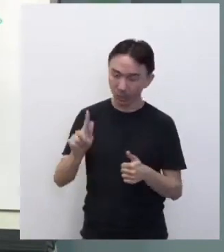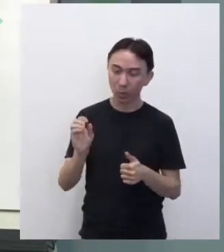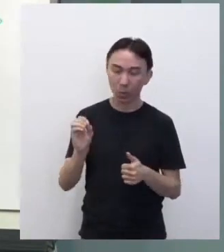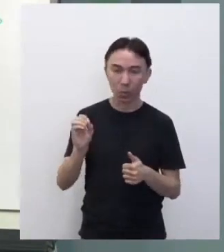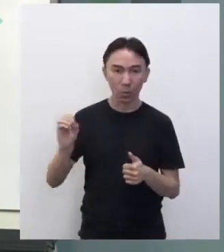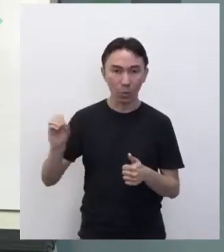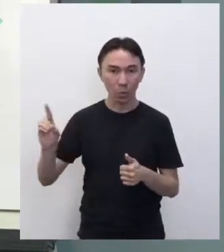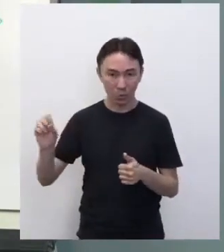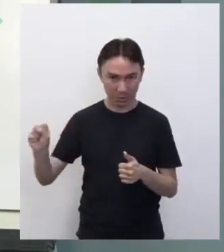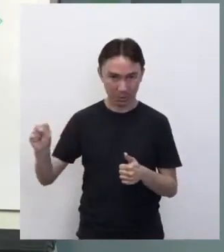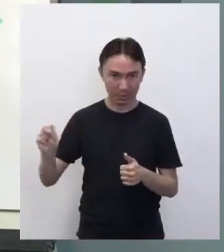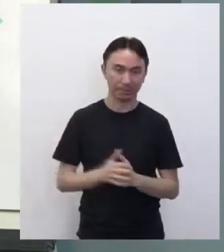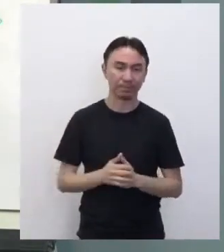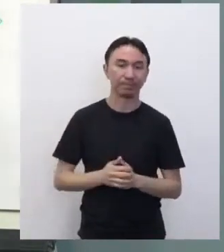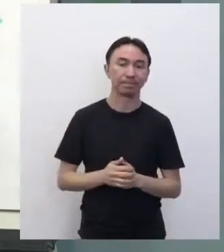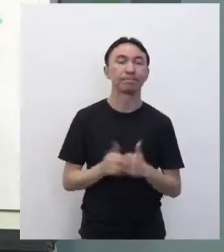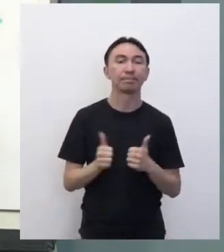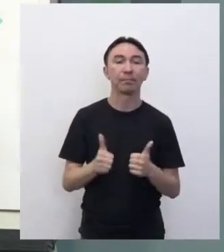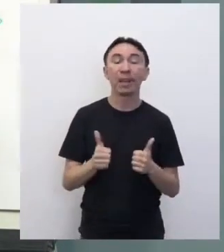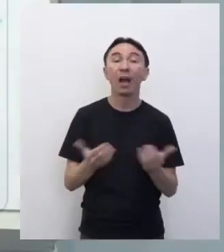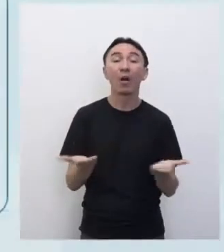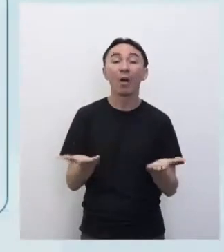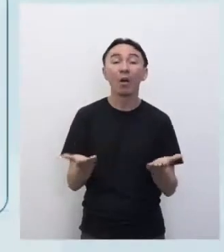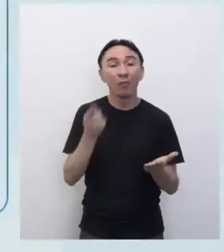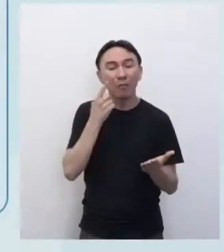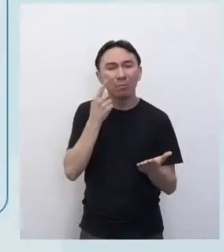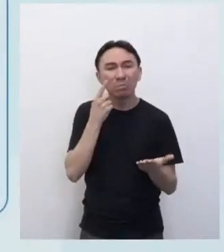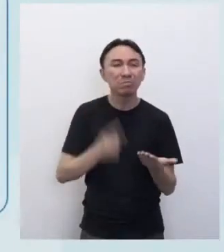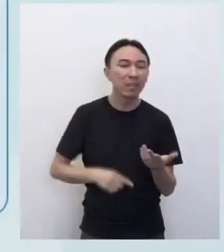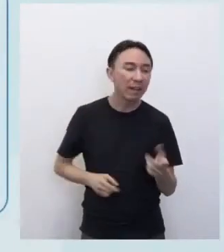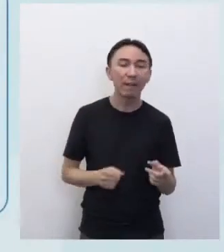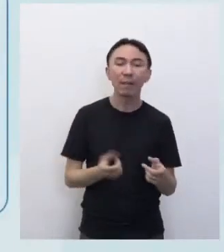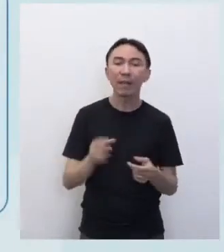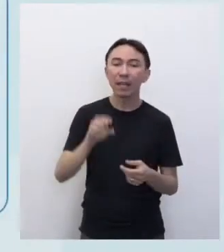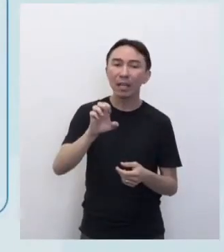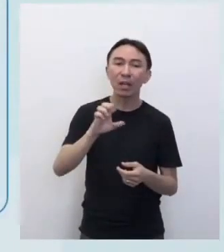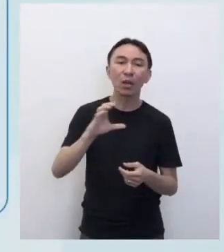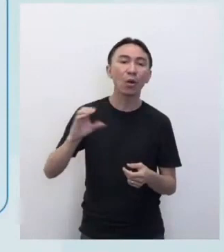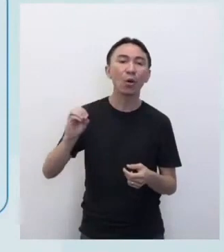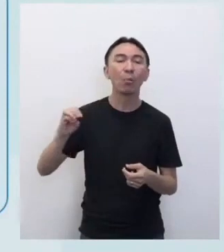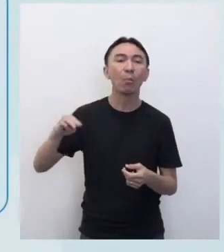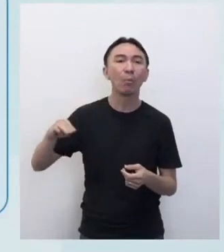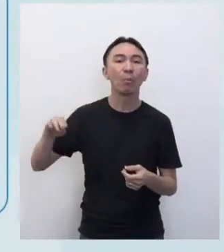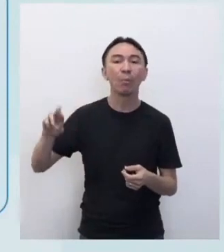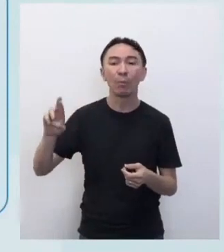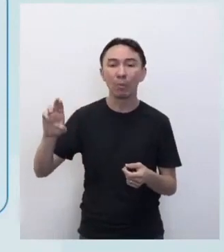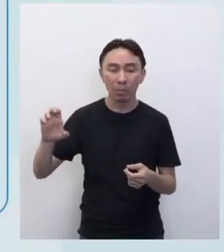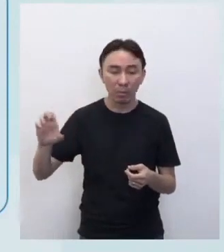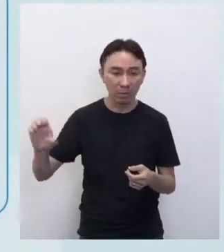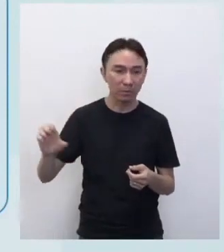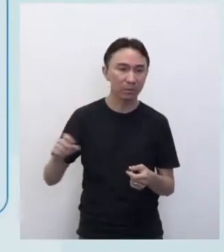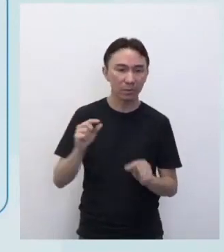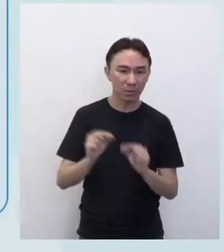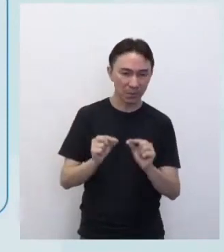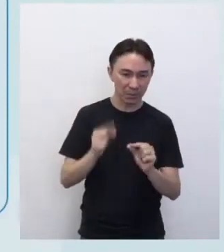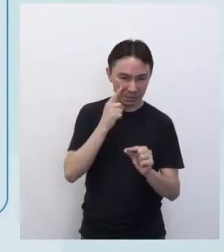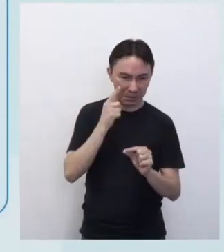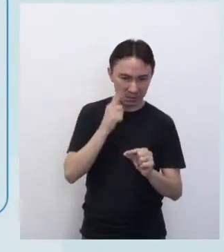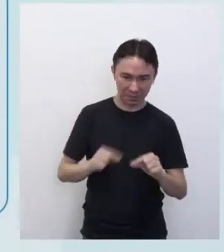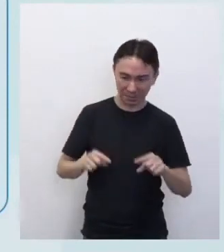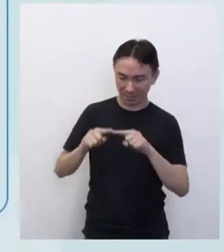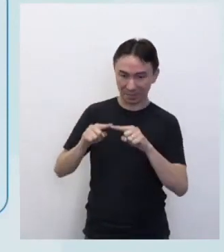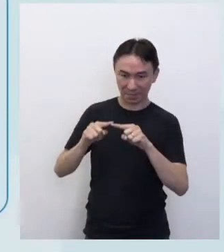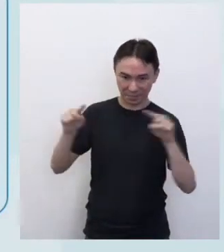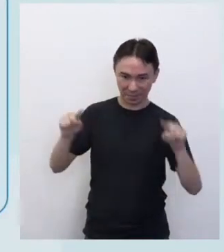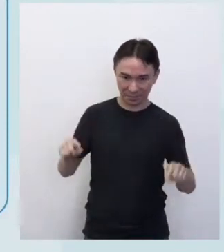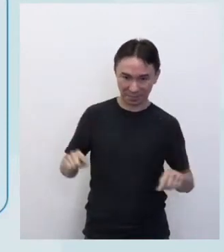Uhum. E agora uma característica aí de um e-commerce. Então no quadradinho para vocês aparece lá. It allows a visitor to find